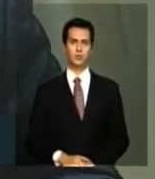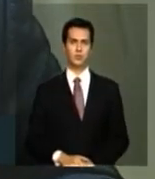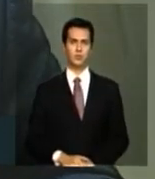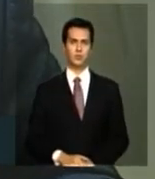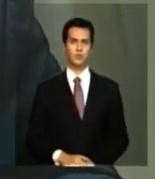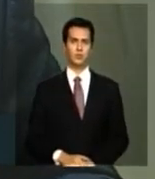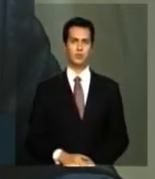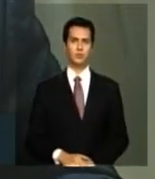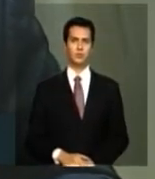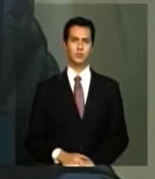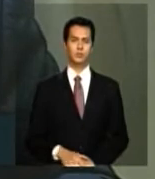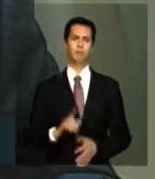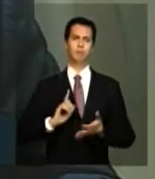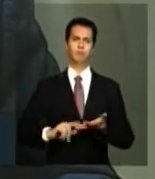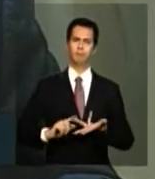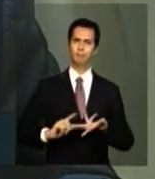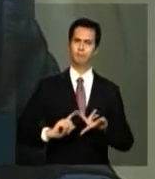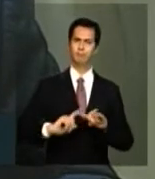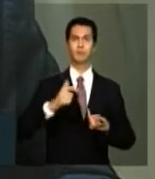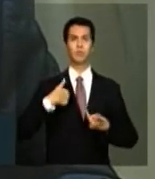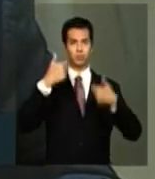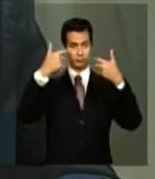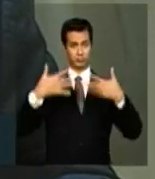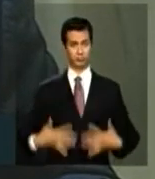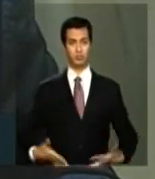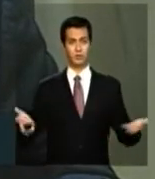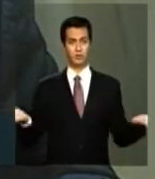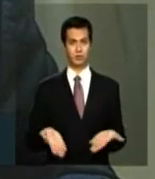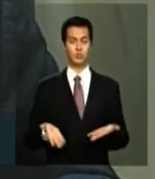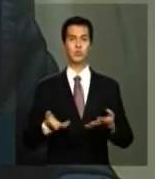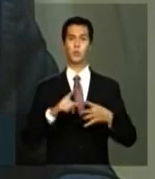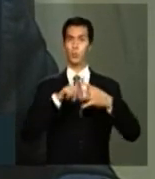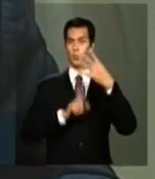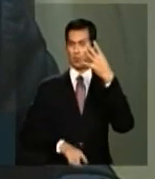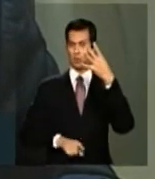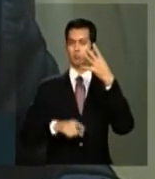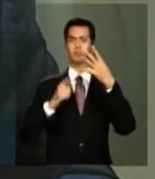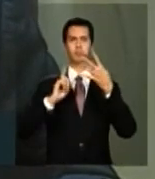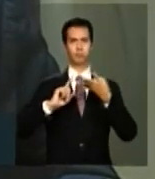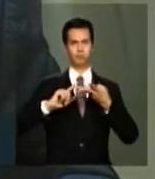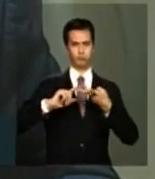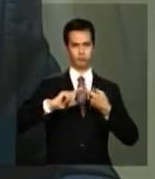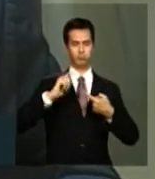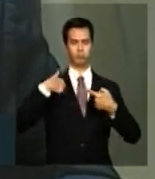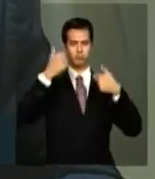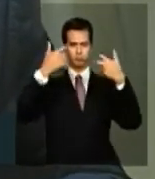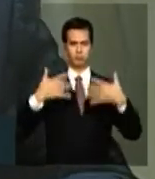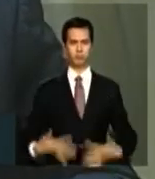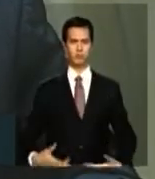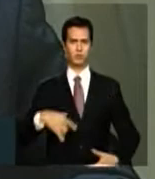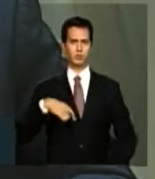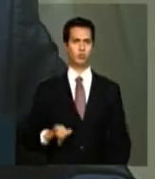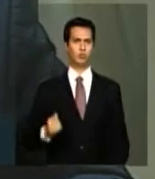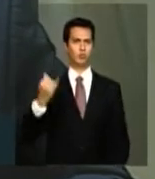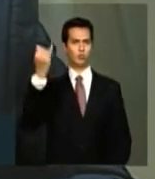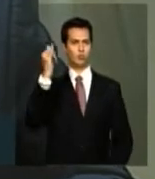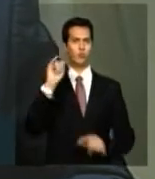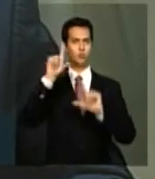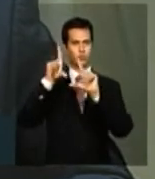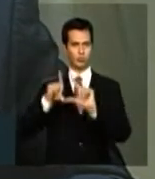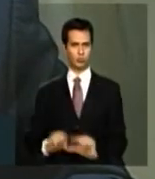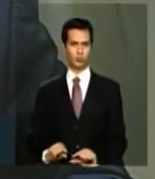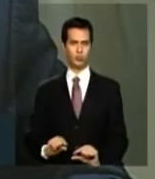condições todas que eu acabei de mencionar aqui esses quatro itens que tiveram a taxa de juros sendo